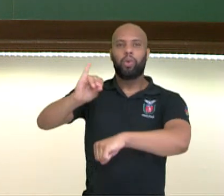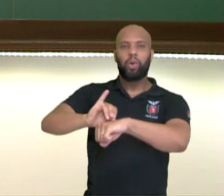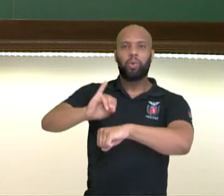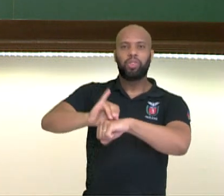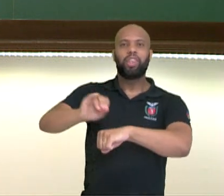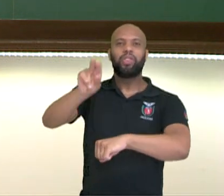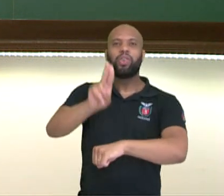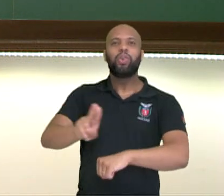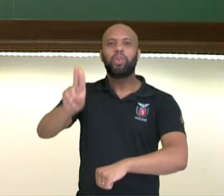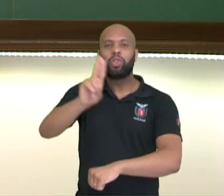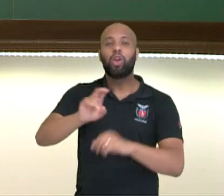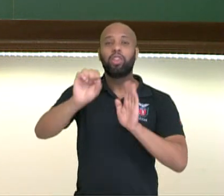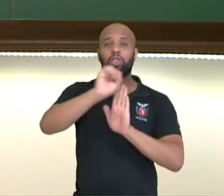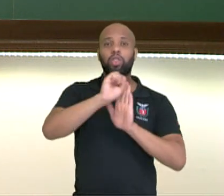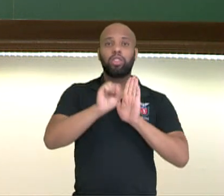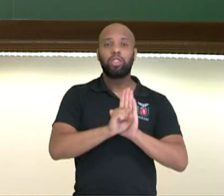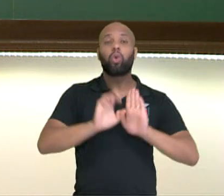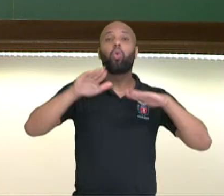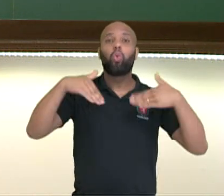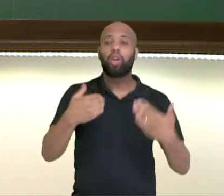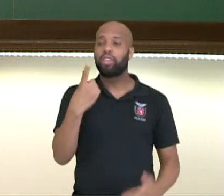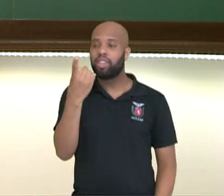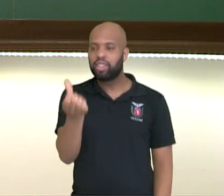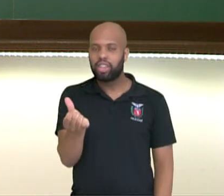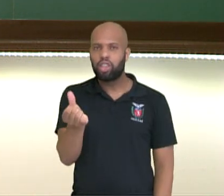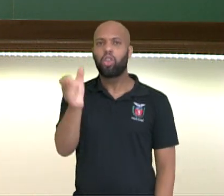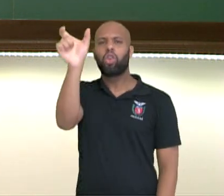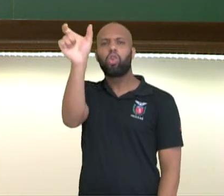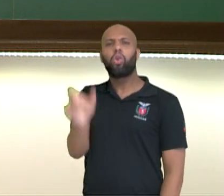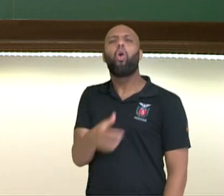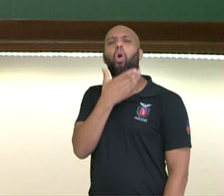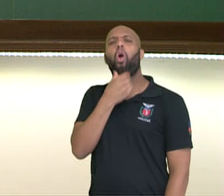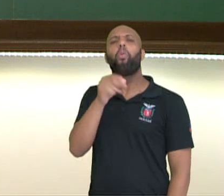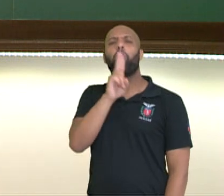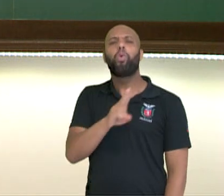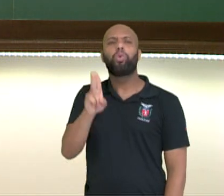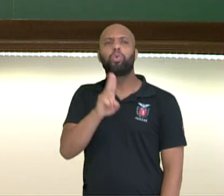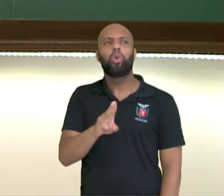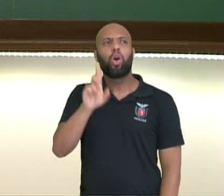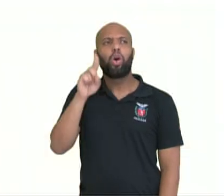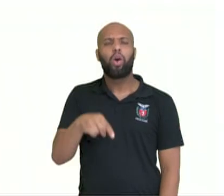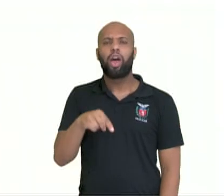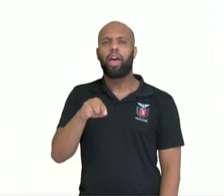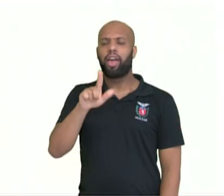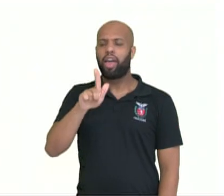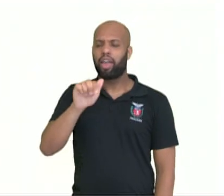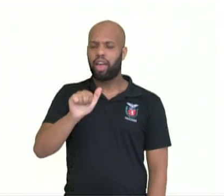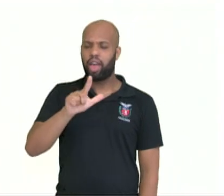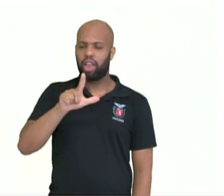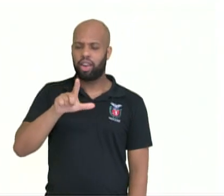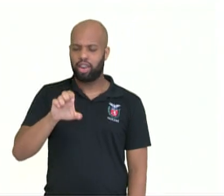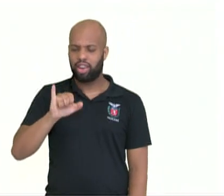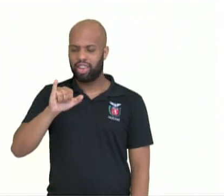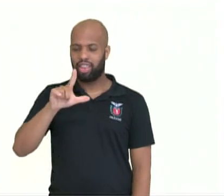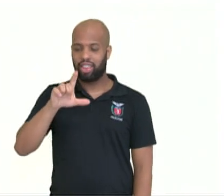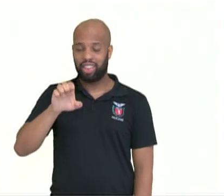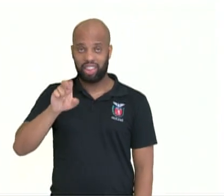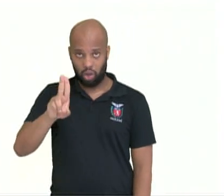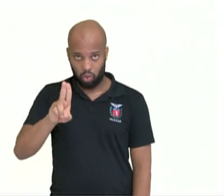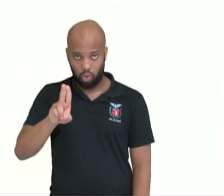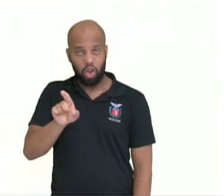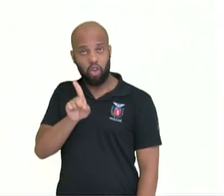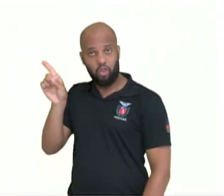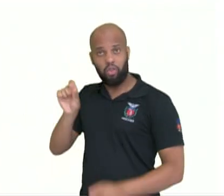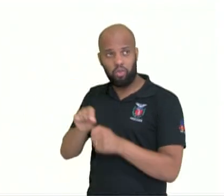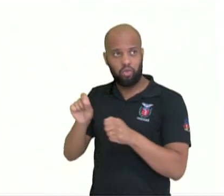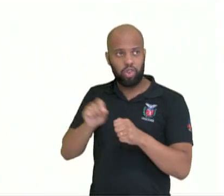século XVI, né, Galileu usou, é o termoscópio. O termoscópio, ele é um material feito normalmente de